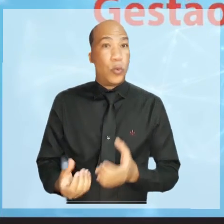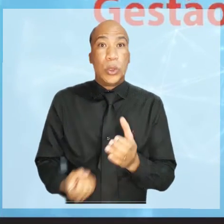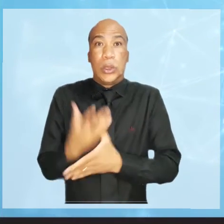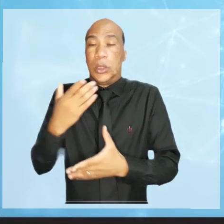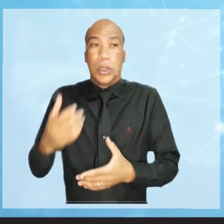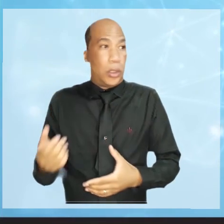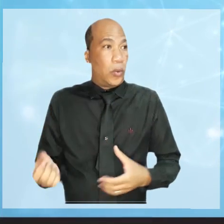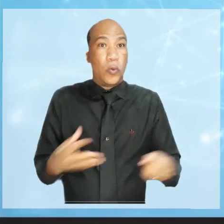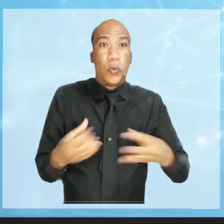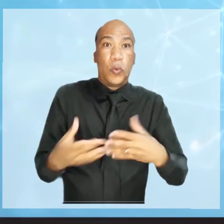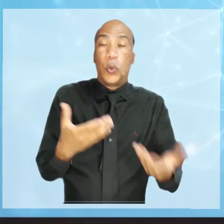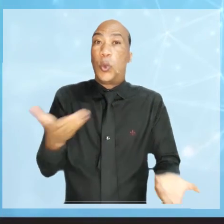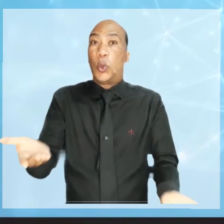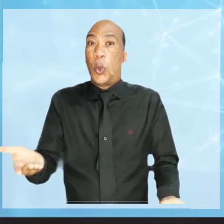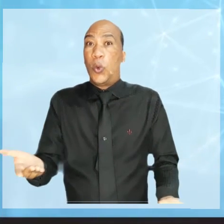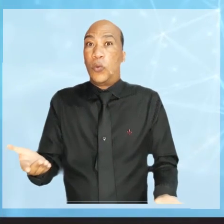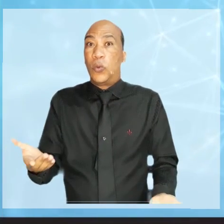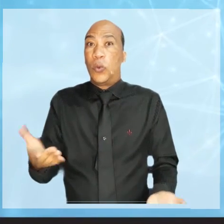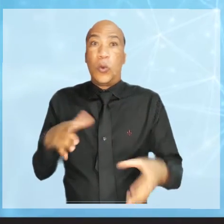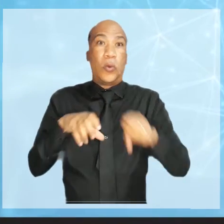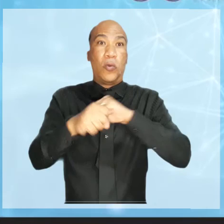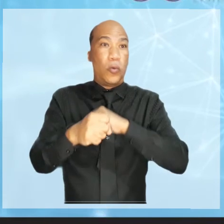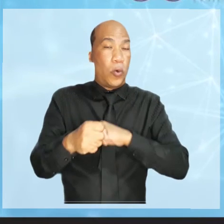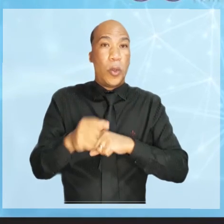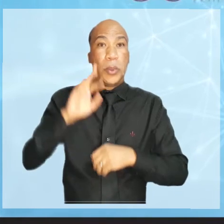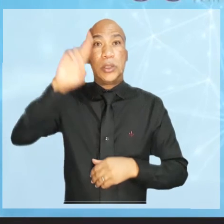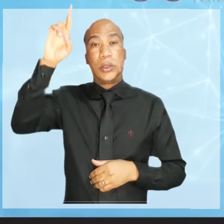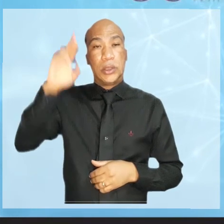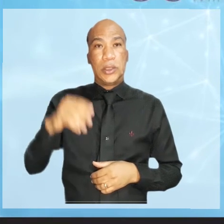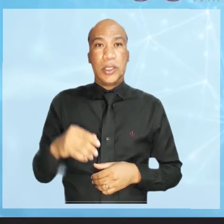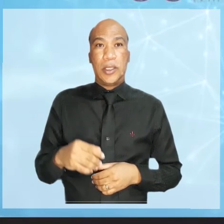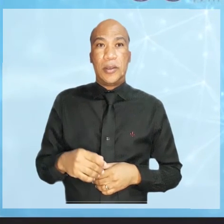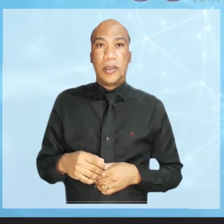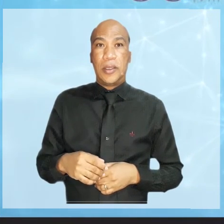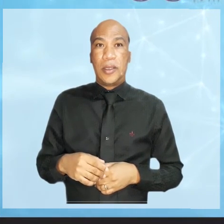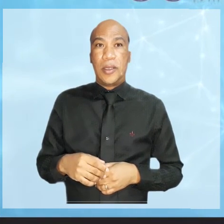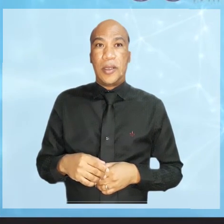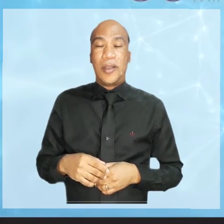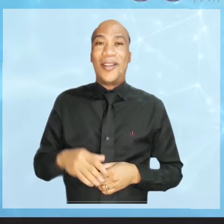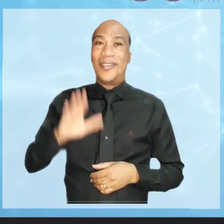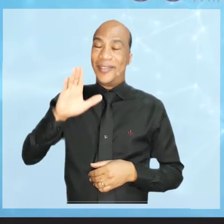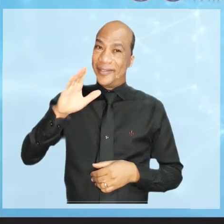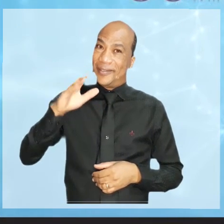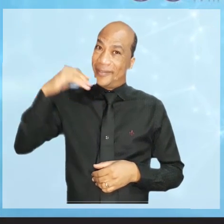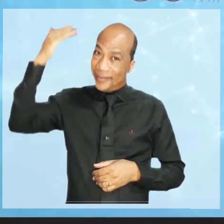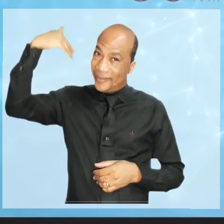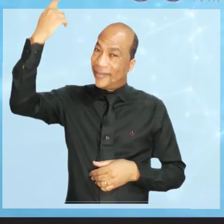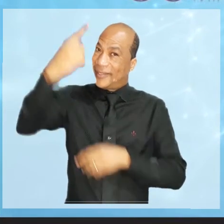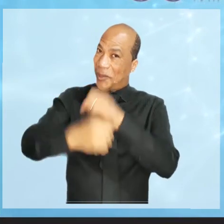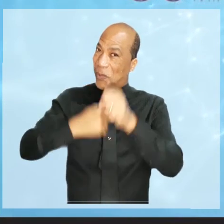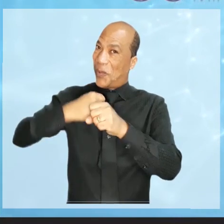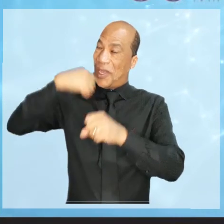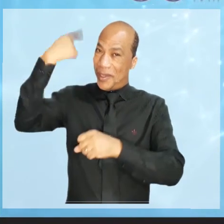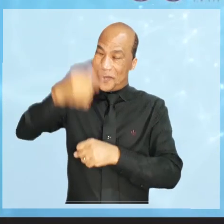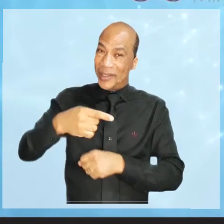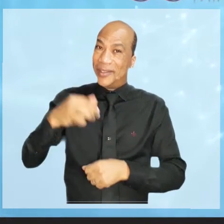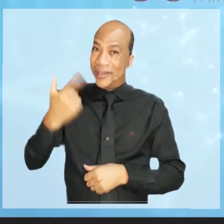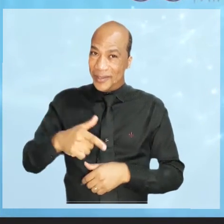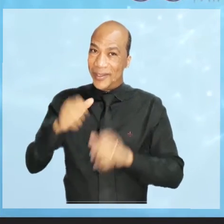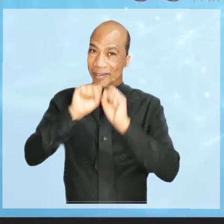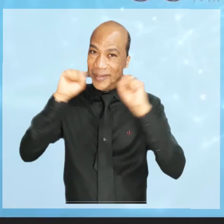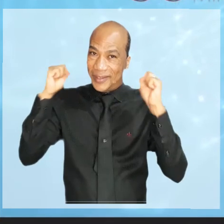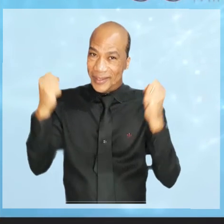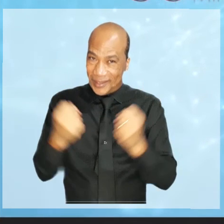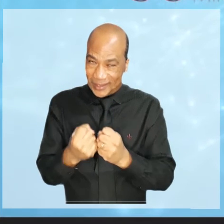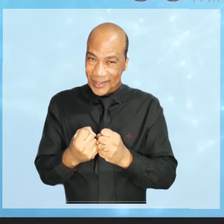Gestão e Inovação no Judiciário. Até lá! Escola de Formação Judiciária. Somos uma escola